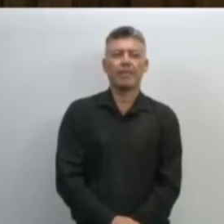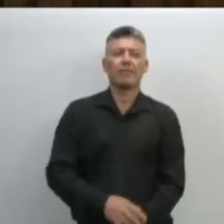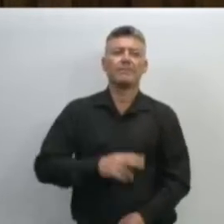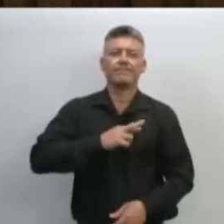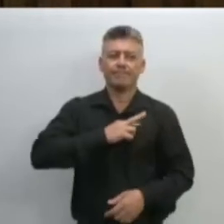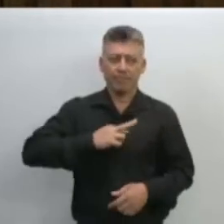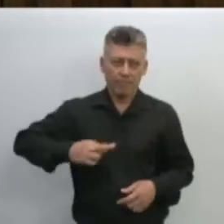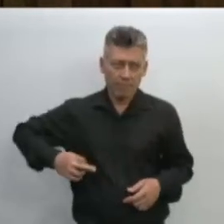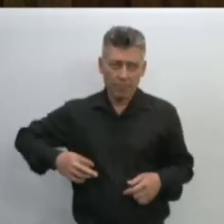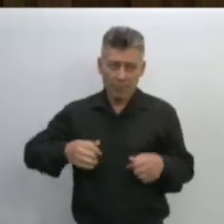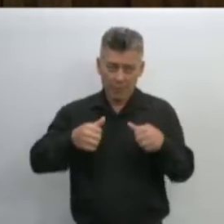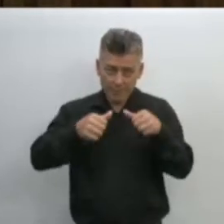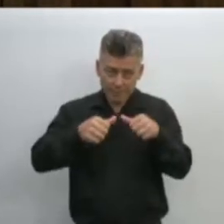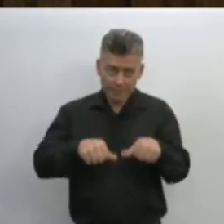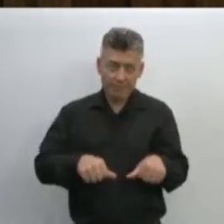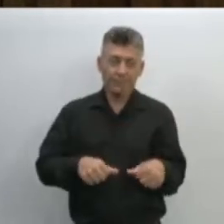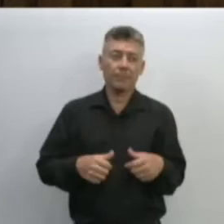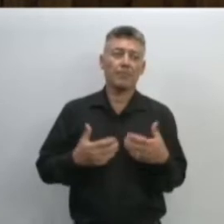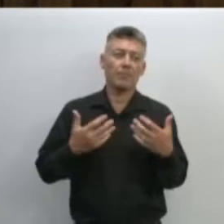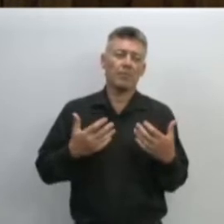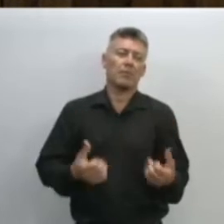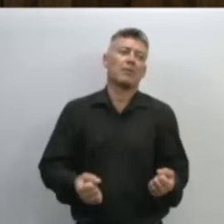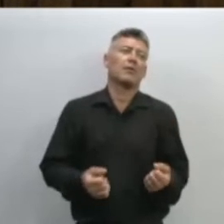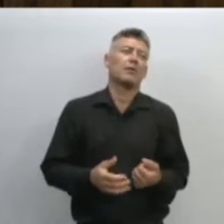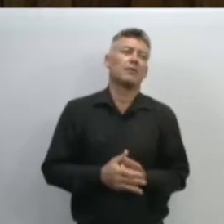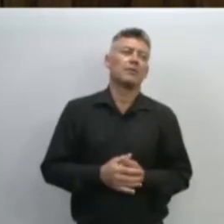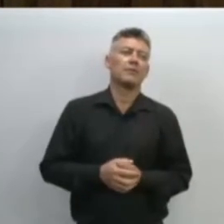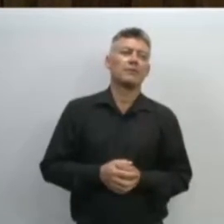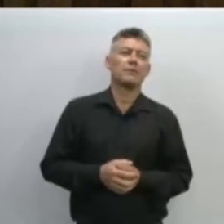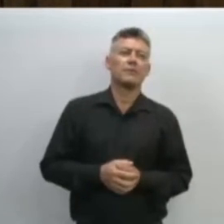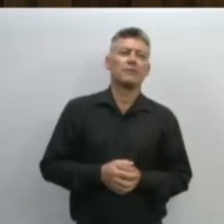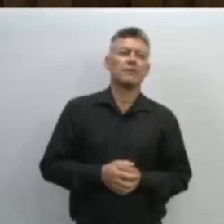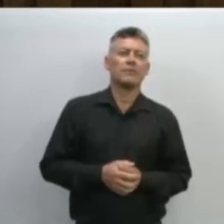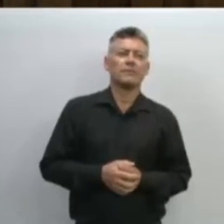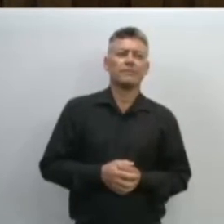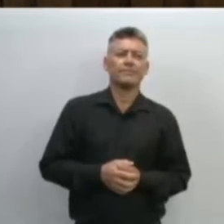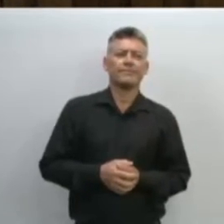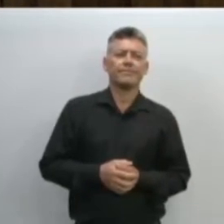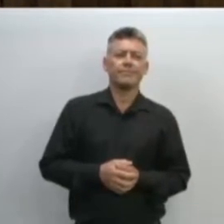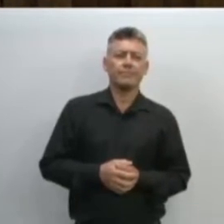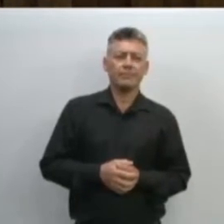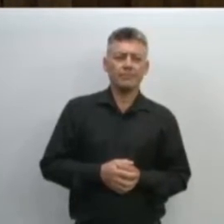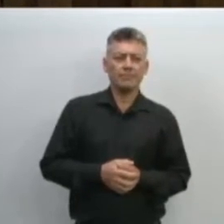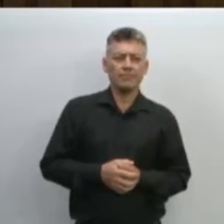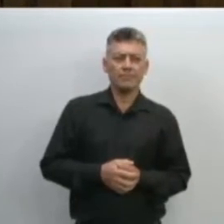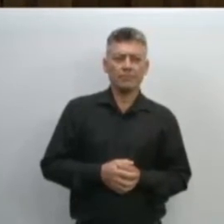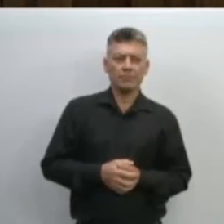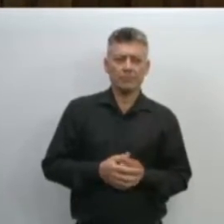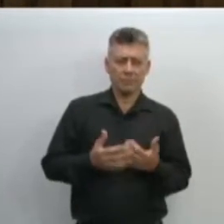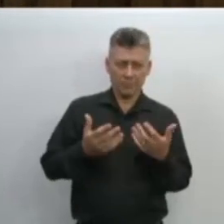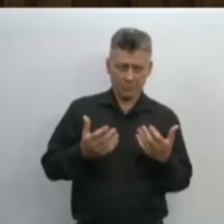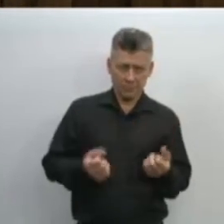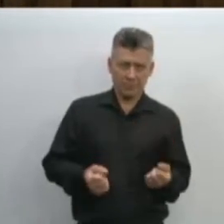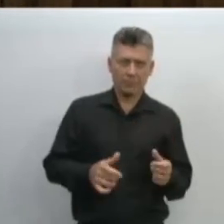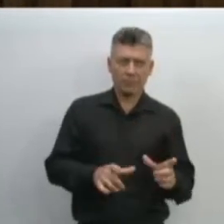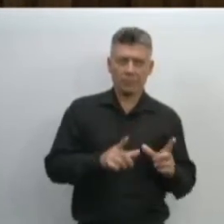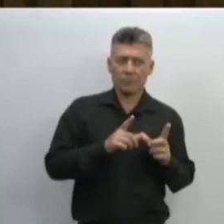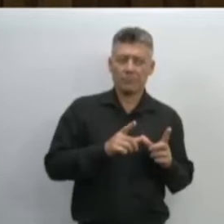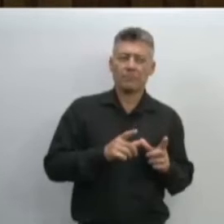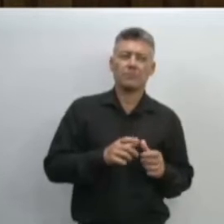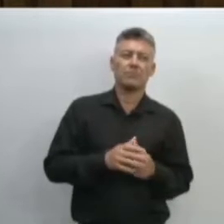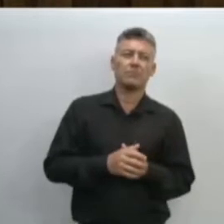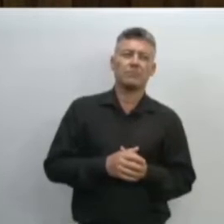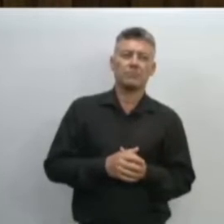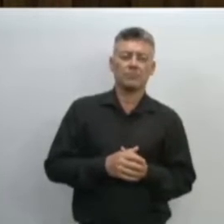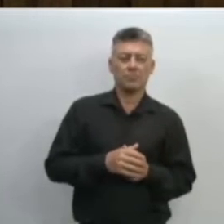Vereadores que aprovam permaneçam como estão. Pronto, Vossa Excelência. Senhor presidente. Calma só um pouquinho, só um pouquinho. O projeto foi aprovado. Se Vossa Excelência